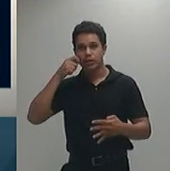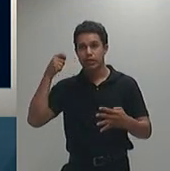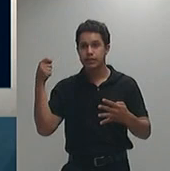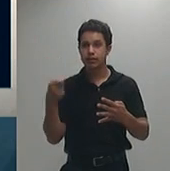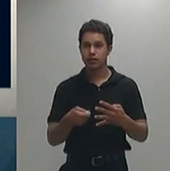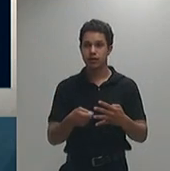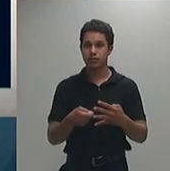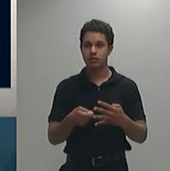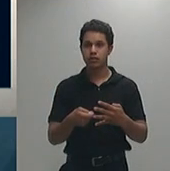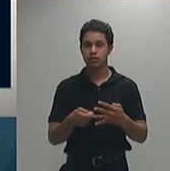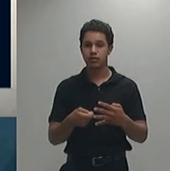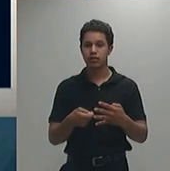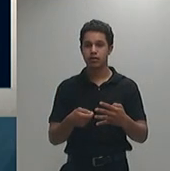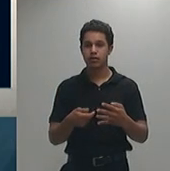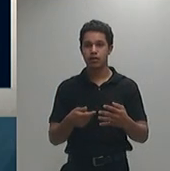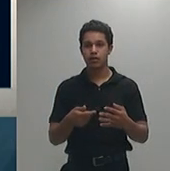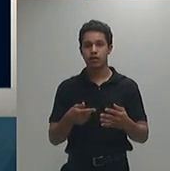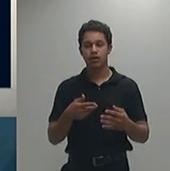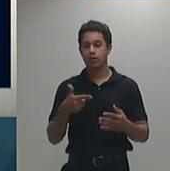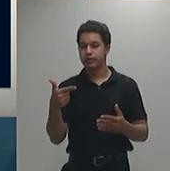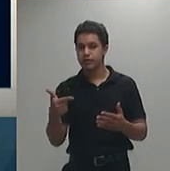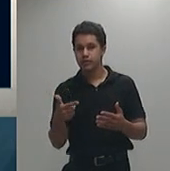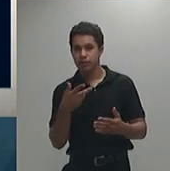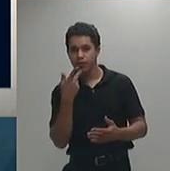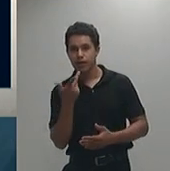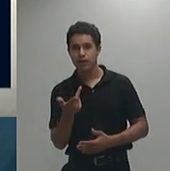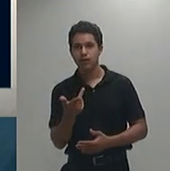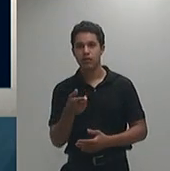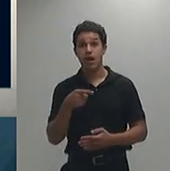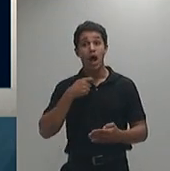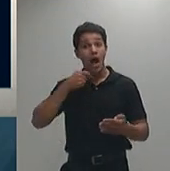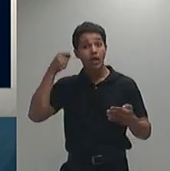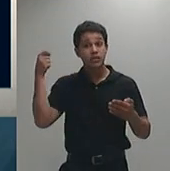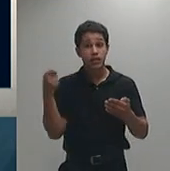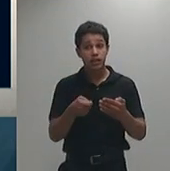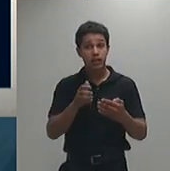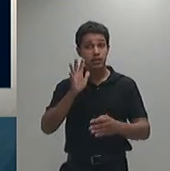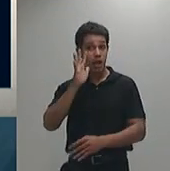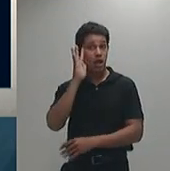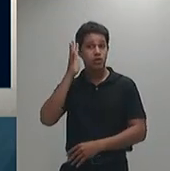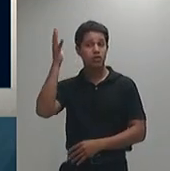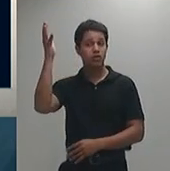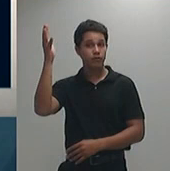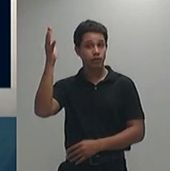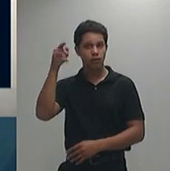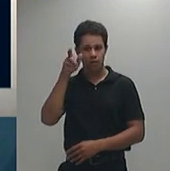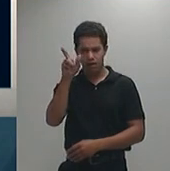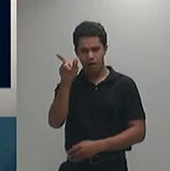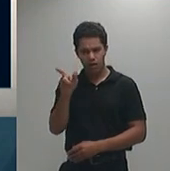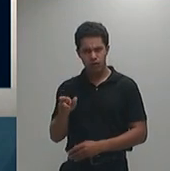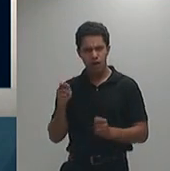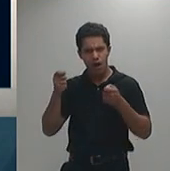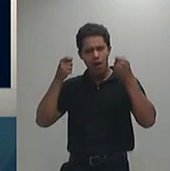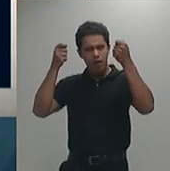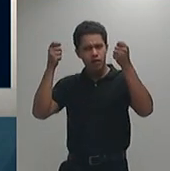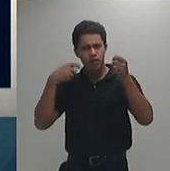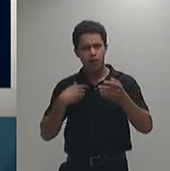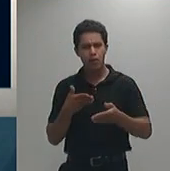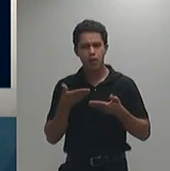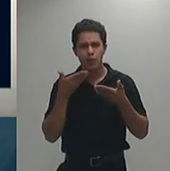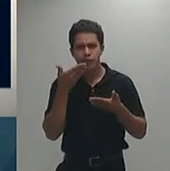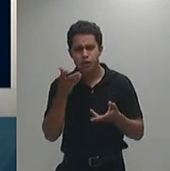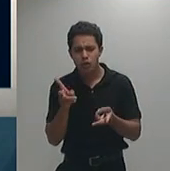e em seguida diz a sentença determinou a autora manifestou perante a real e de